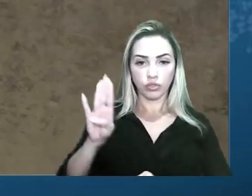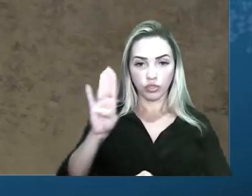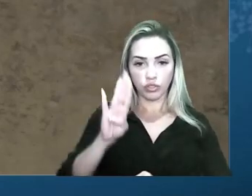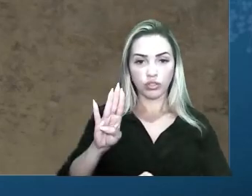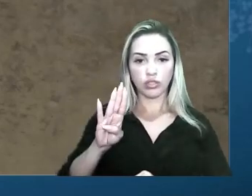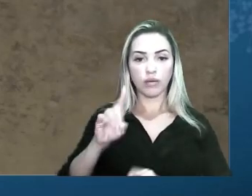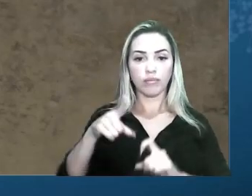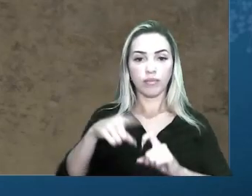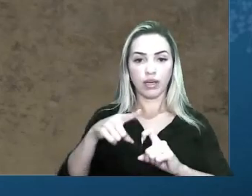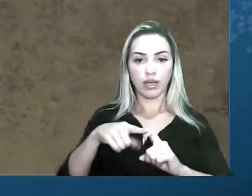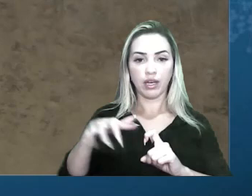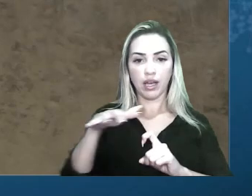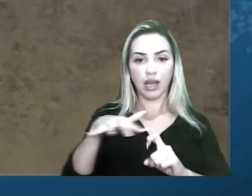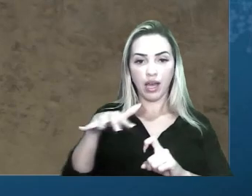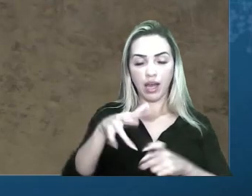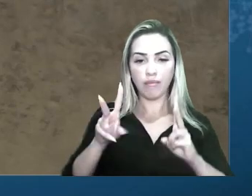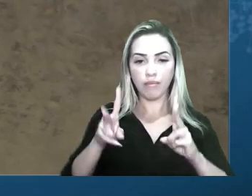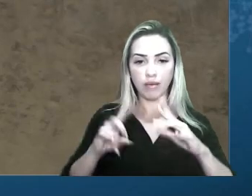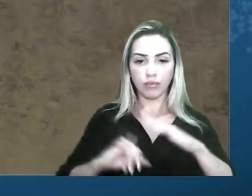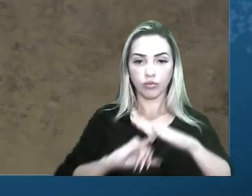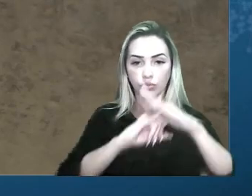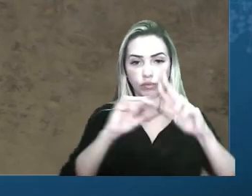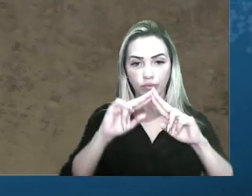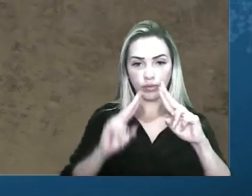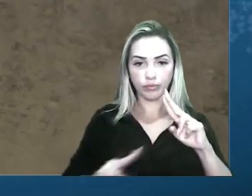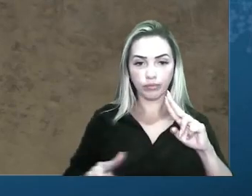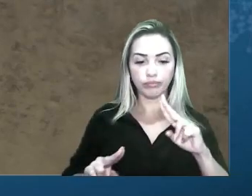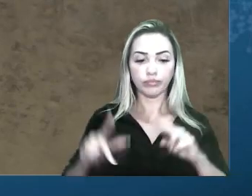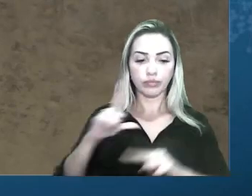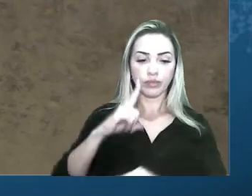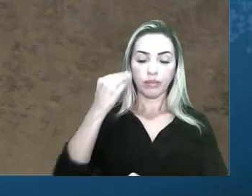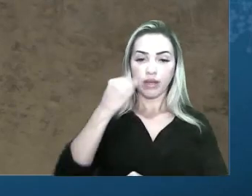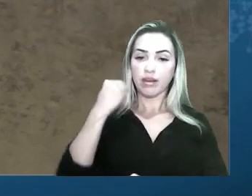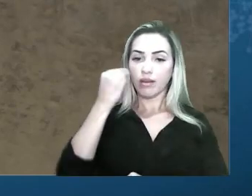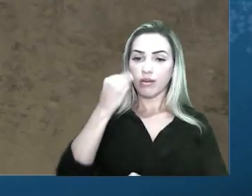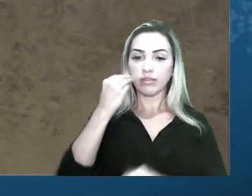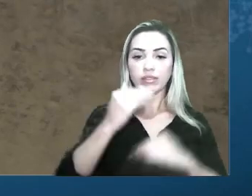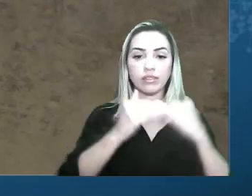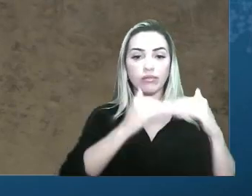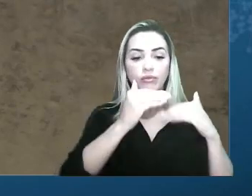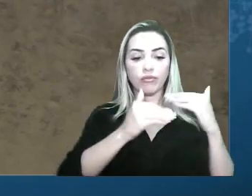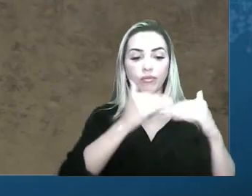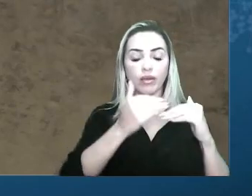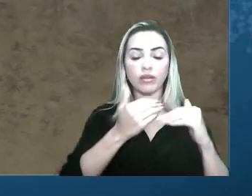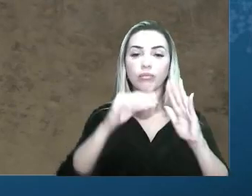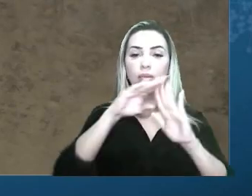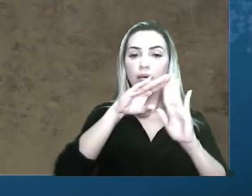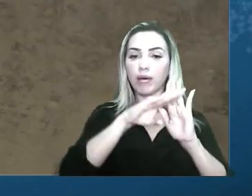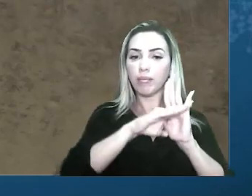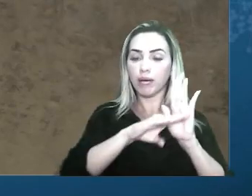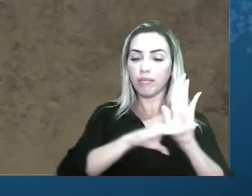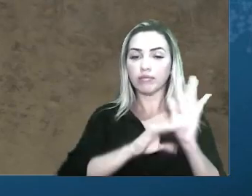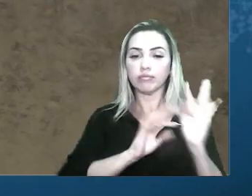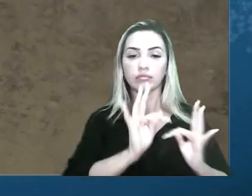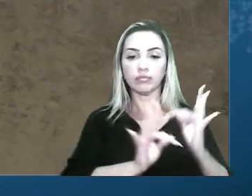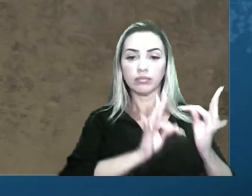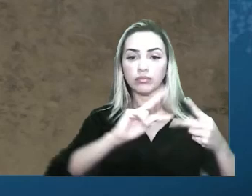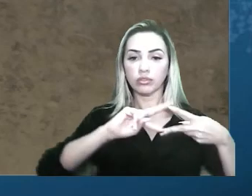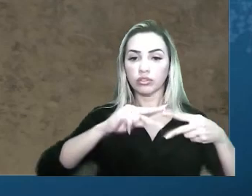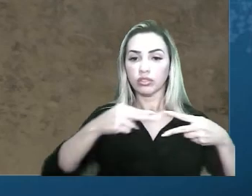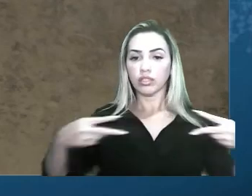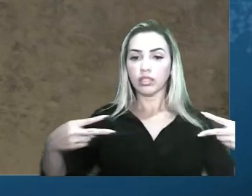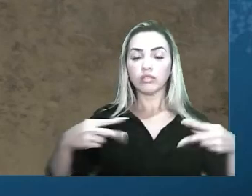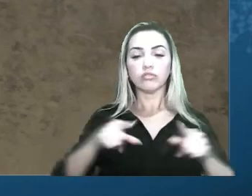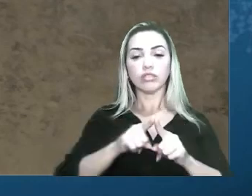médica pela mesma instituição. Tem experiência no desenvolvimento de protocolos de terapia genética e